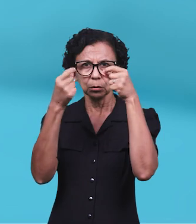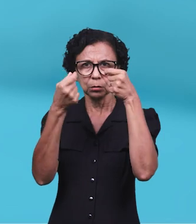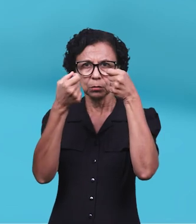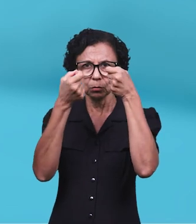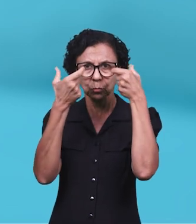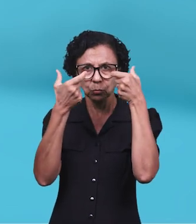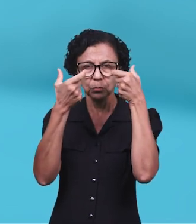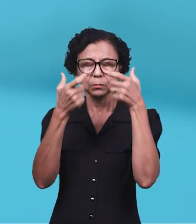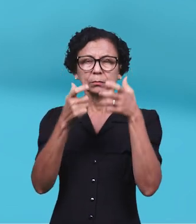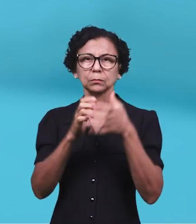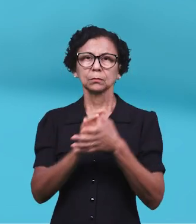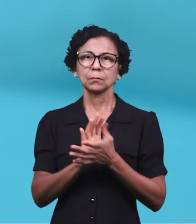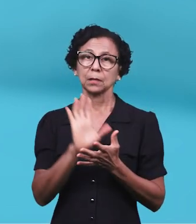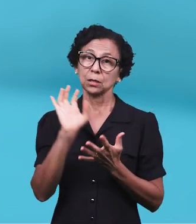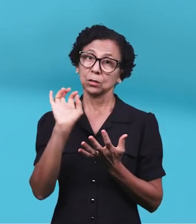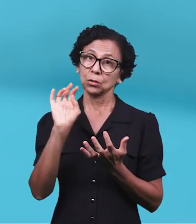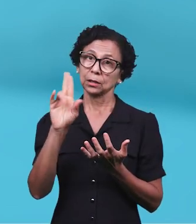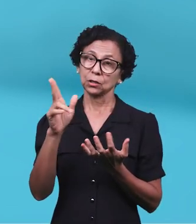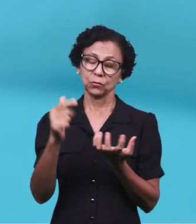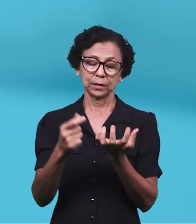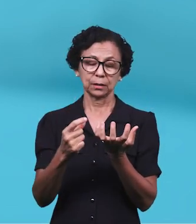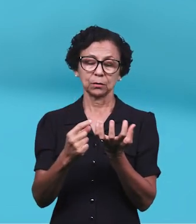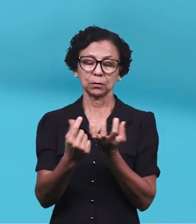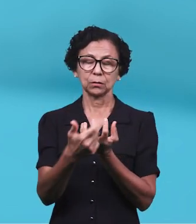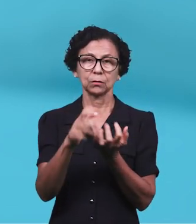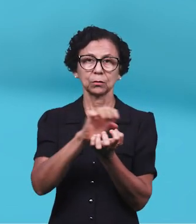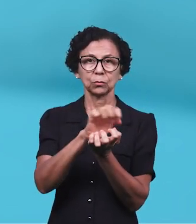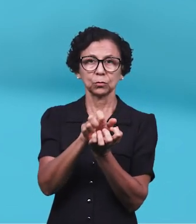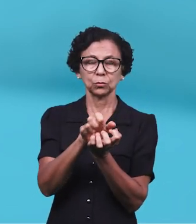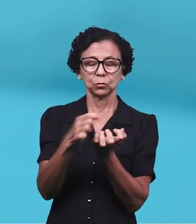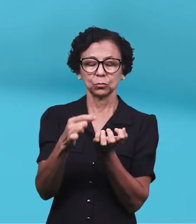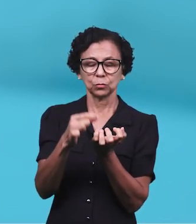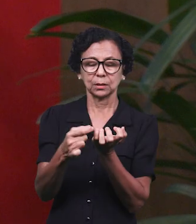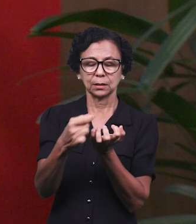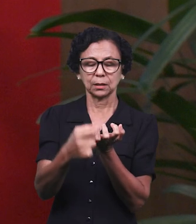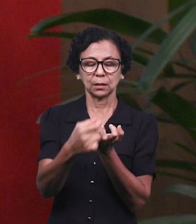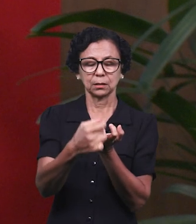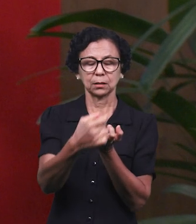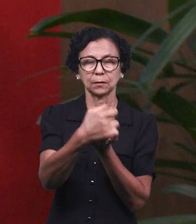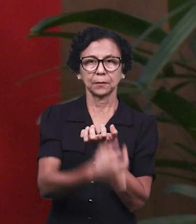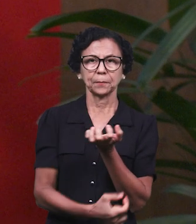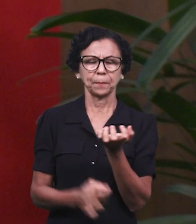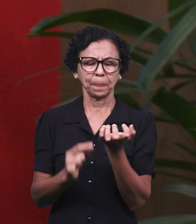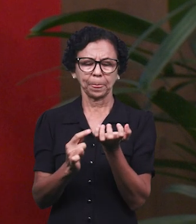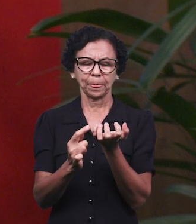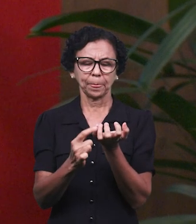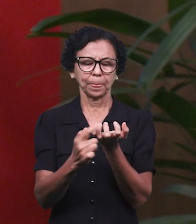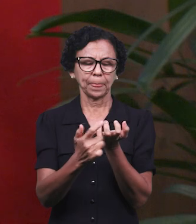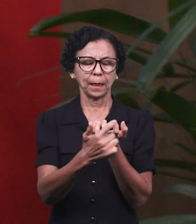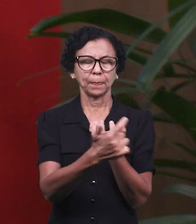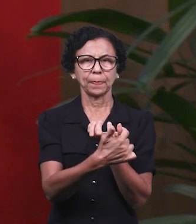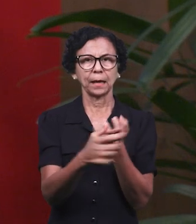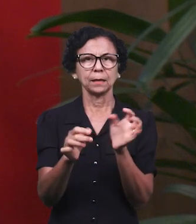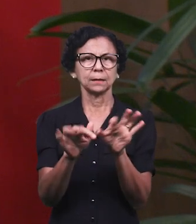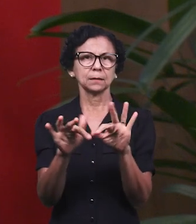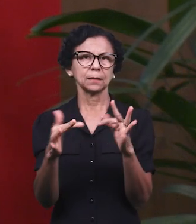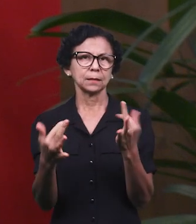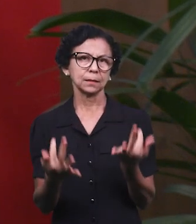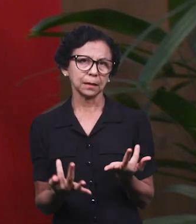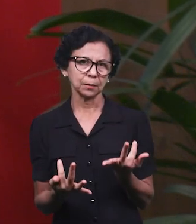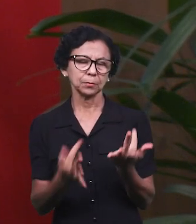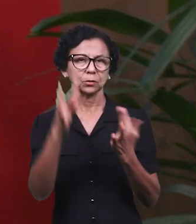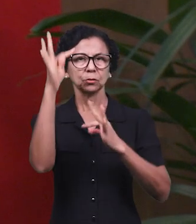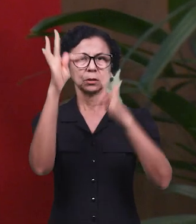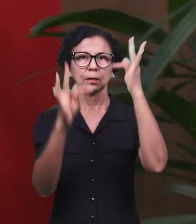E aí nós temos os casos, tem casos e casos, né, doutor? Sim. Tem dentes que são mais simples